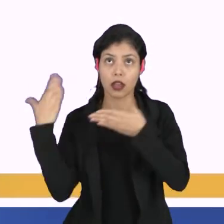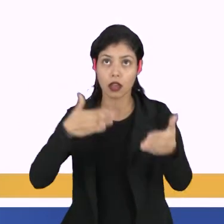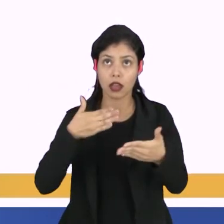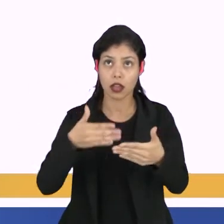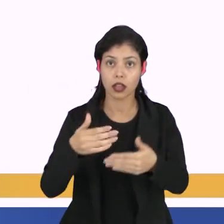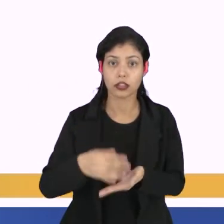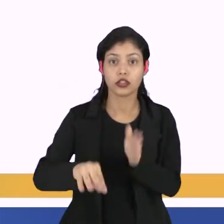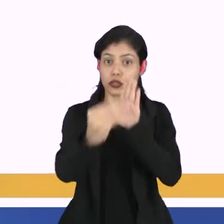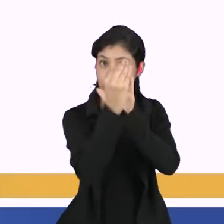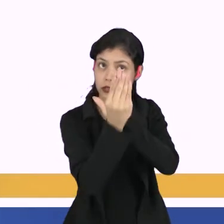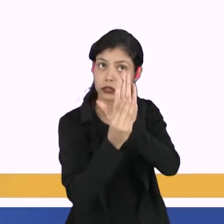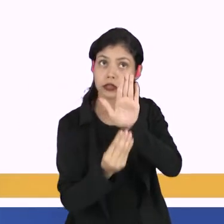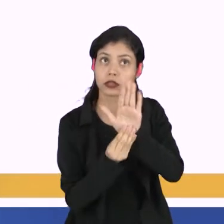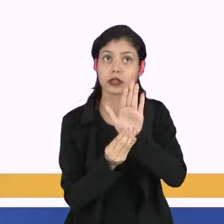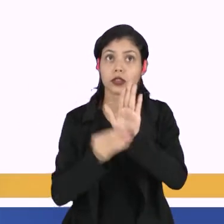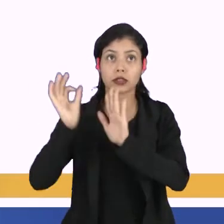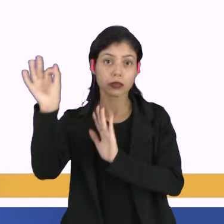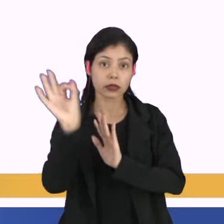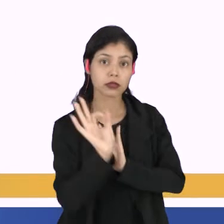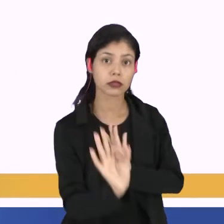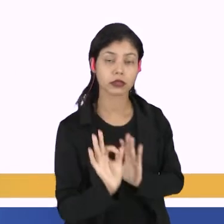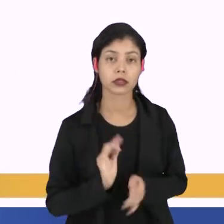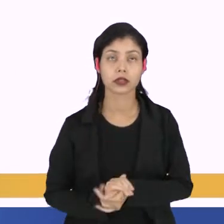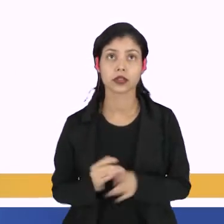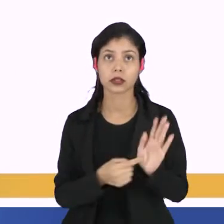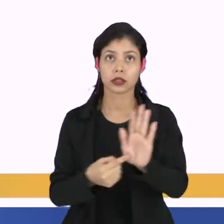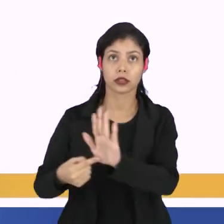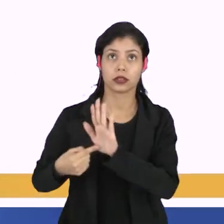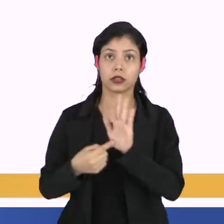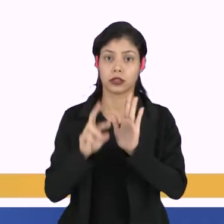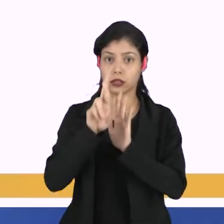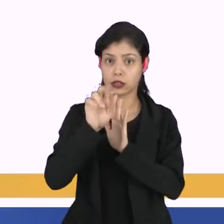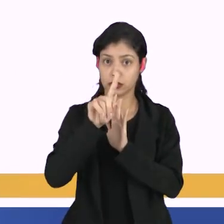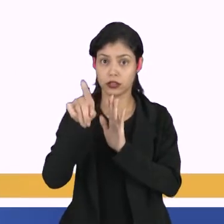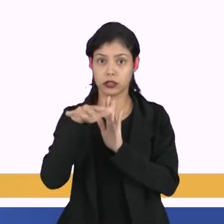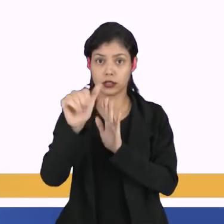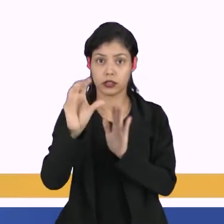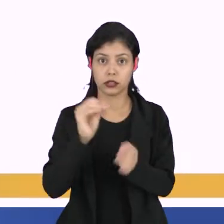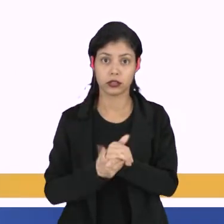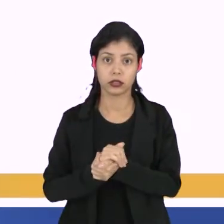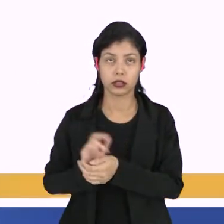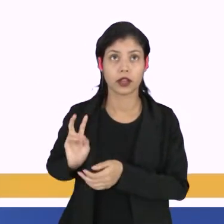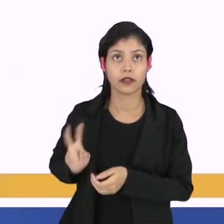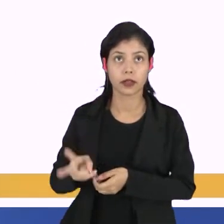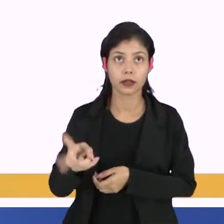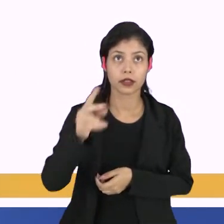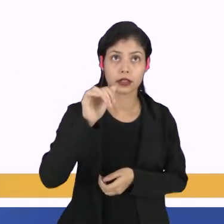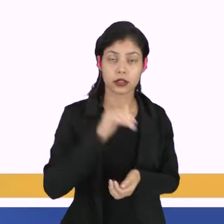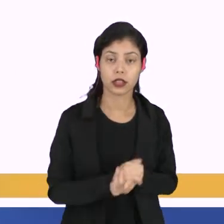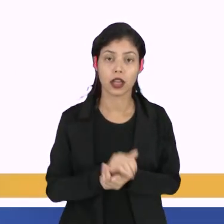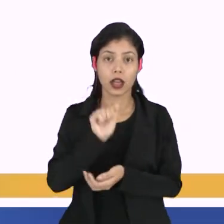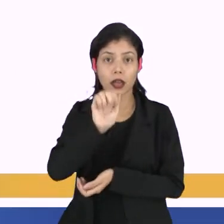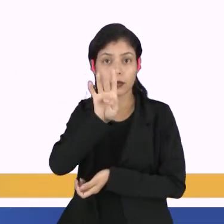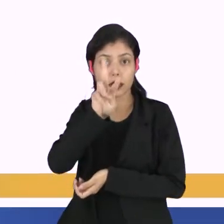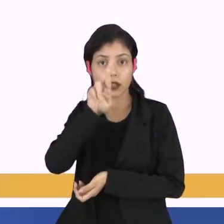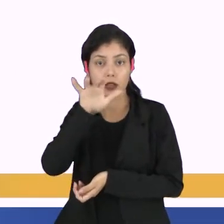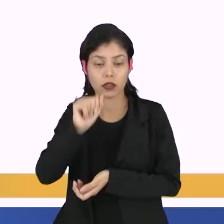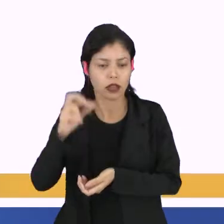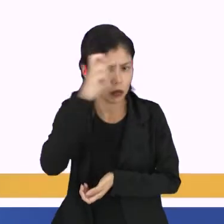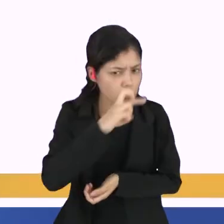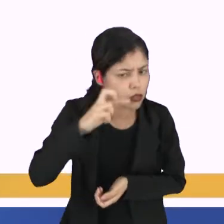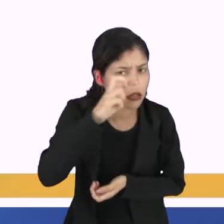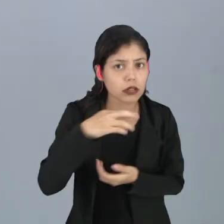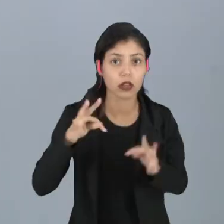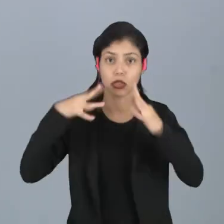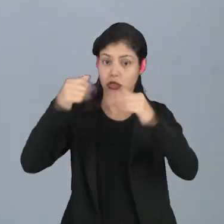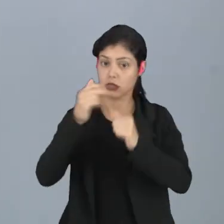de dados percentuais, definidos com a razão entre a frequência absoluta e o número total de